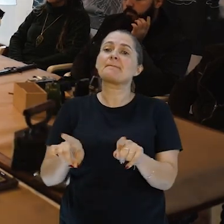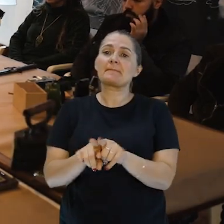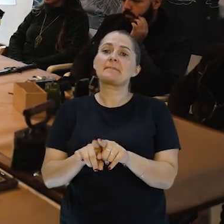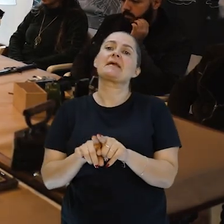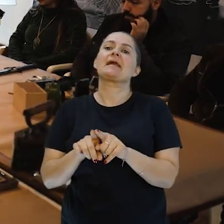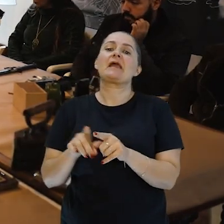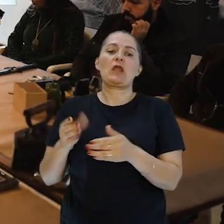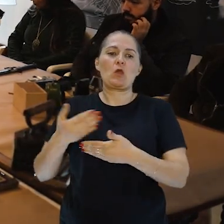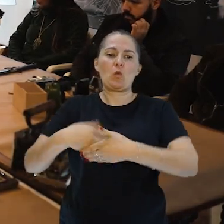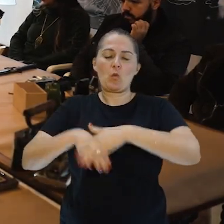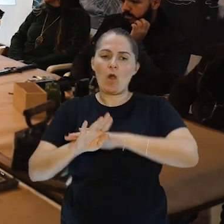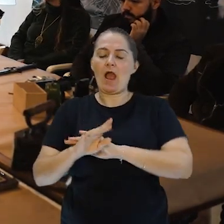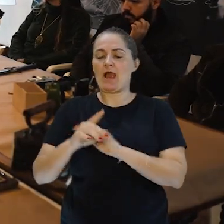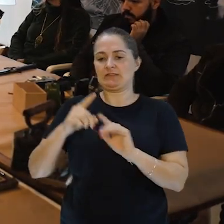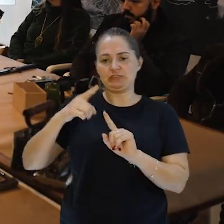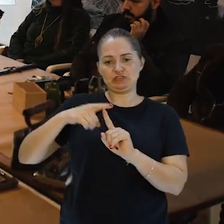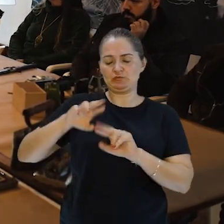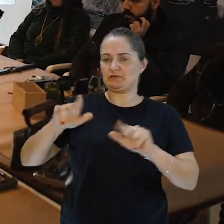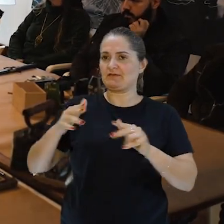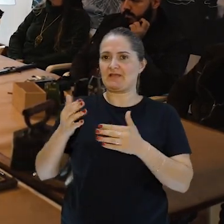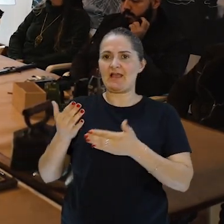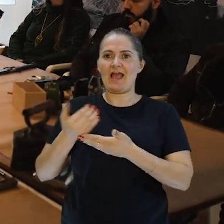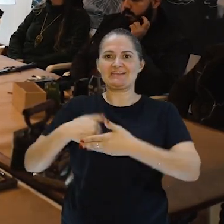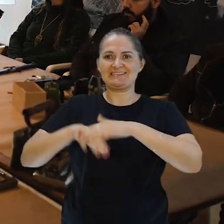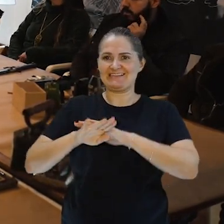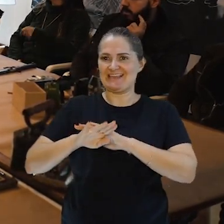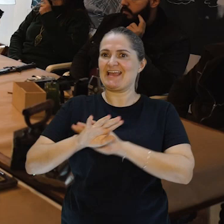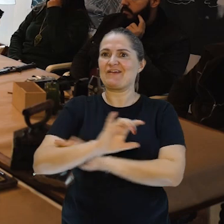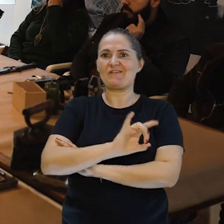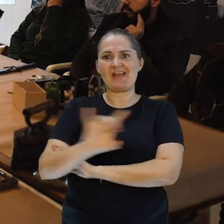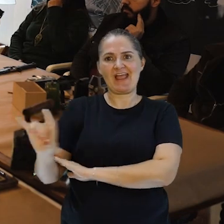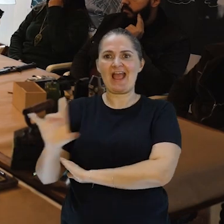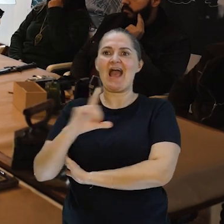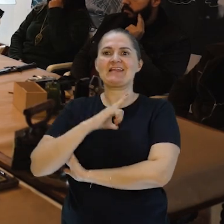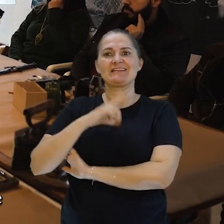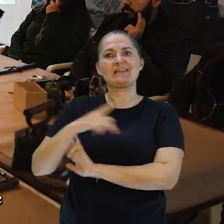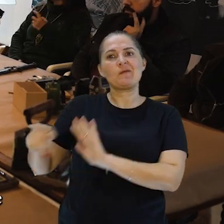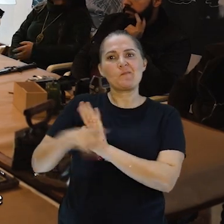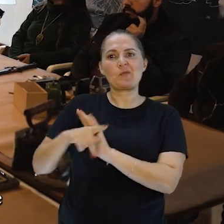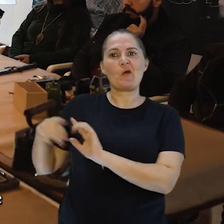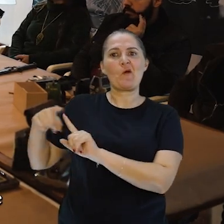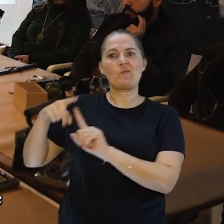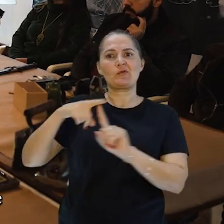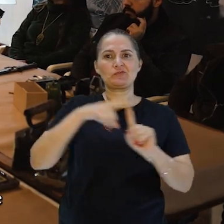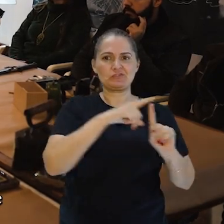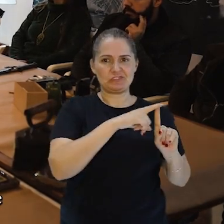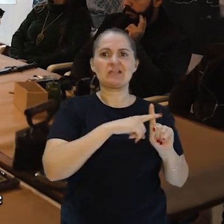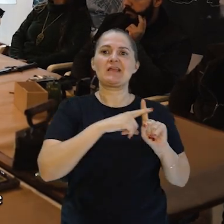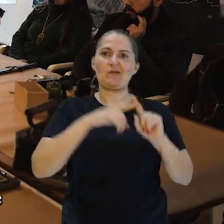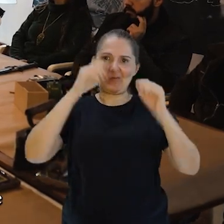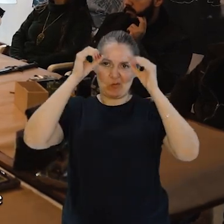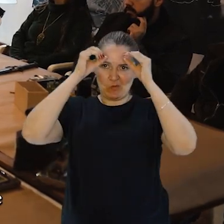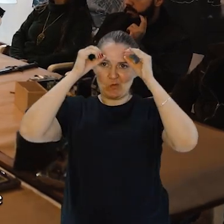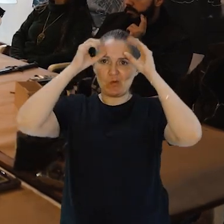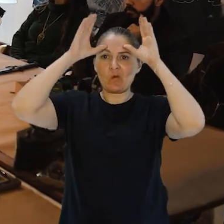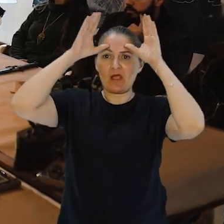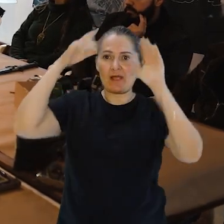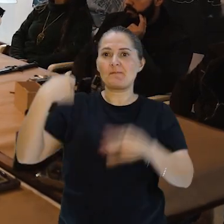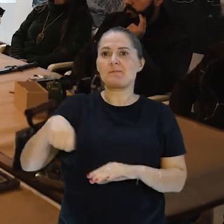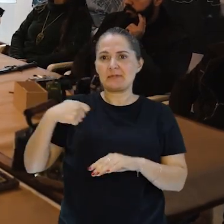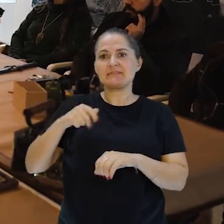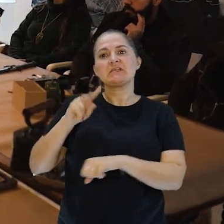diferentes, né, guardam diferentes acervos e cada um tem um tipo específico, né, de conhecimento